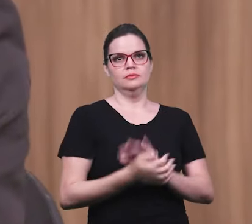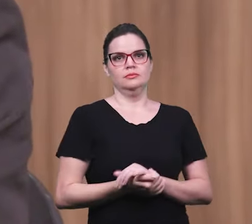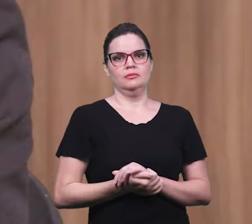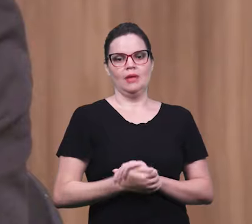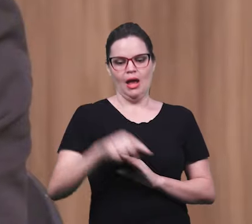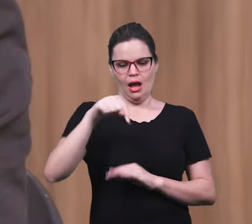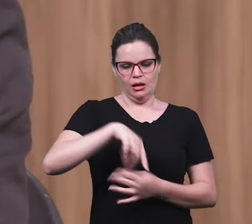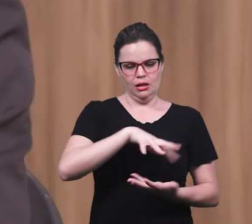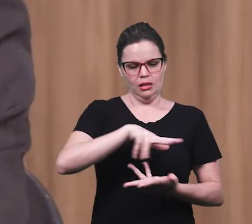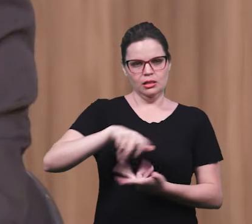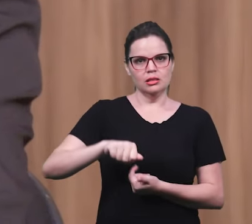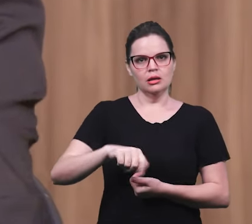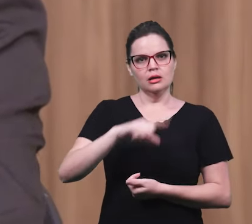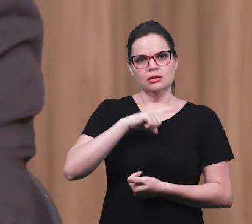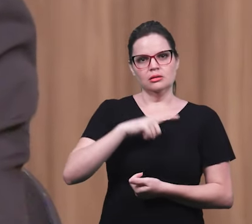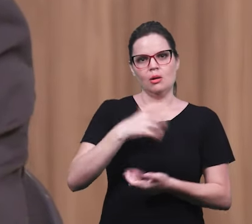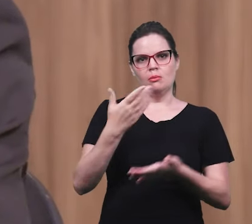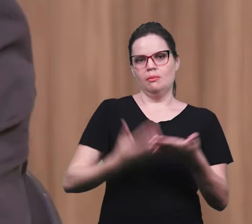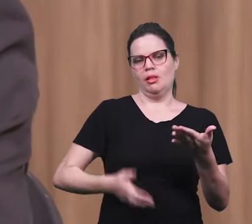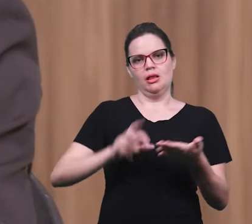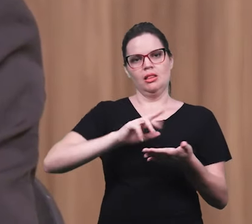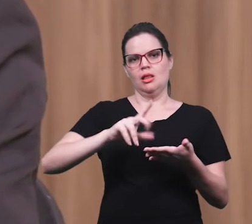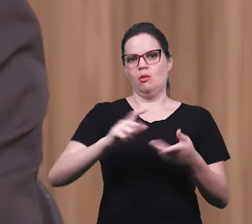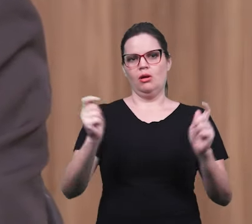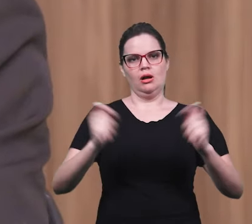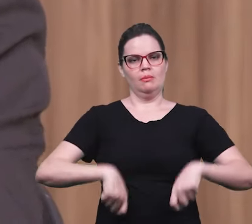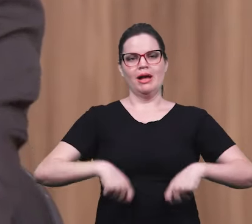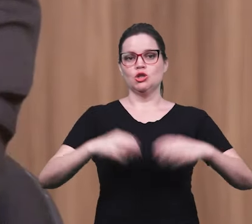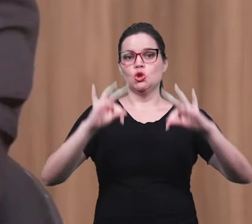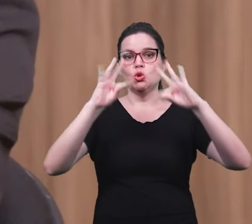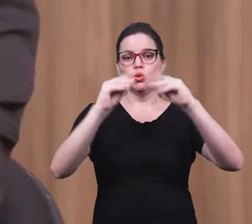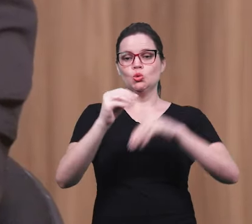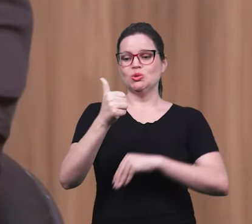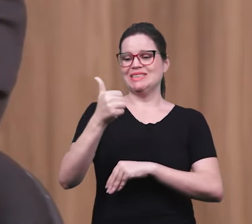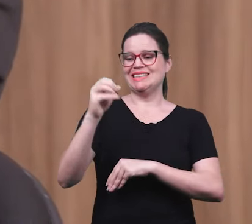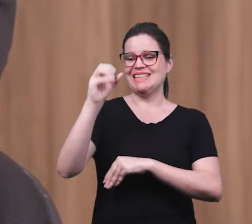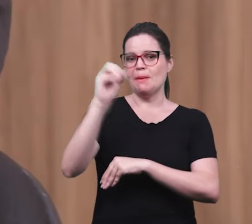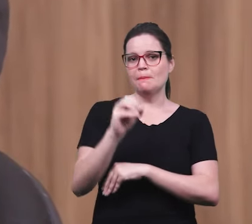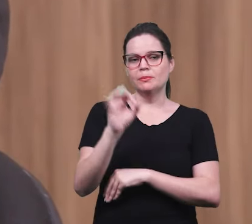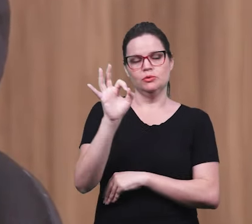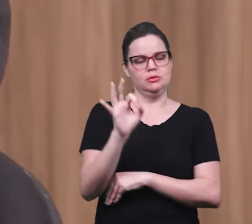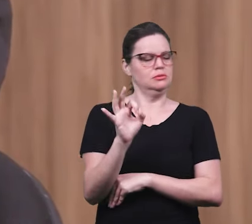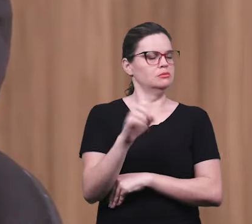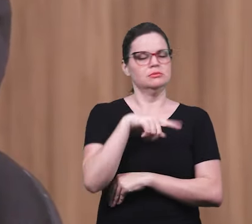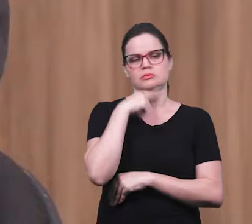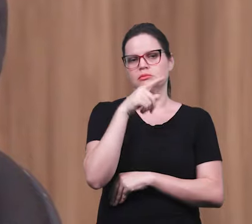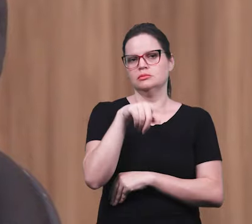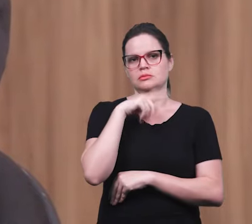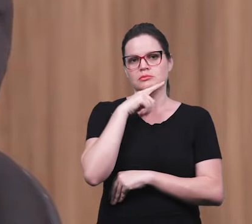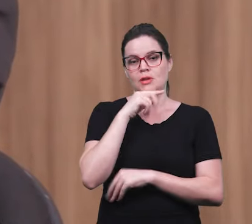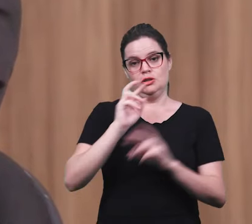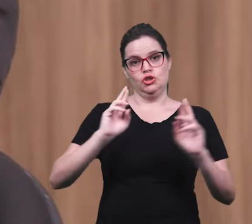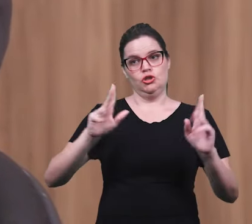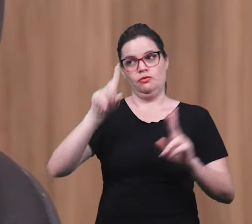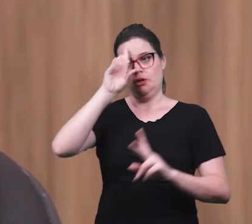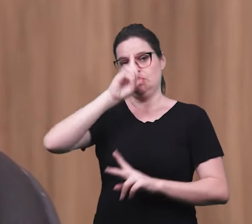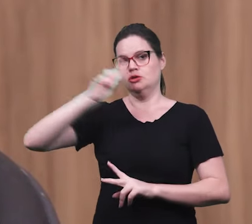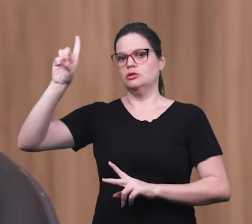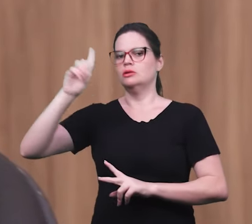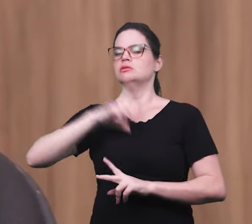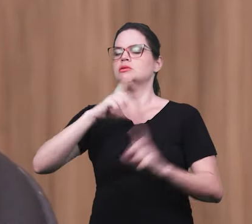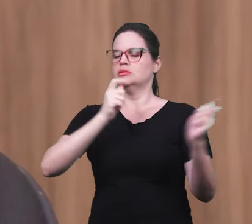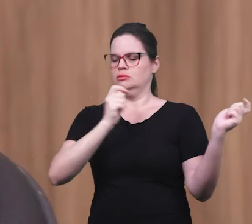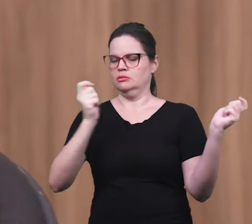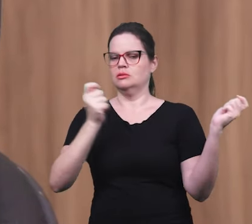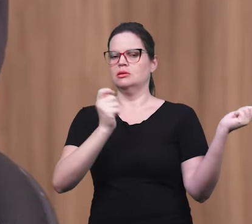é eficiente. Mas nós sabemos que, igual o pastor Fausto falou, a energia, que é o poder de Deus, ele é eficaz,